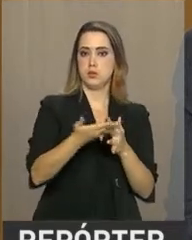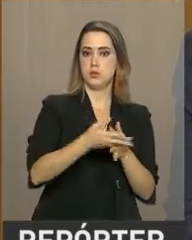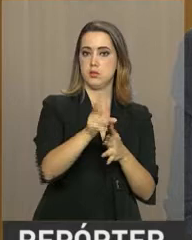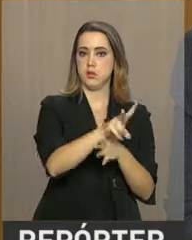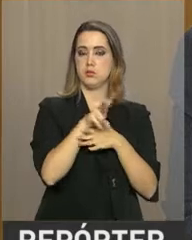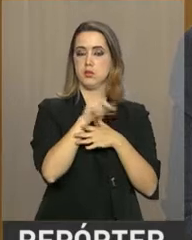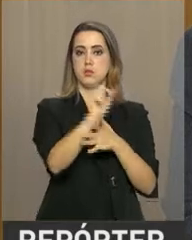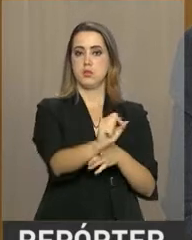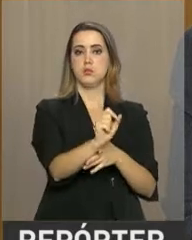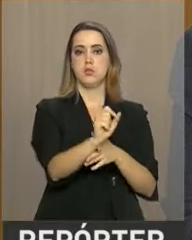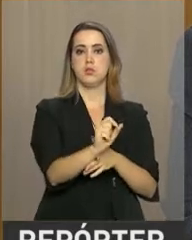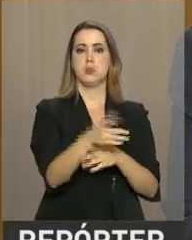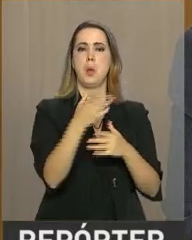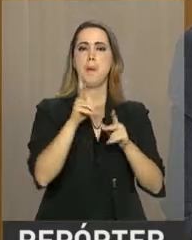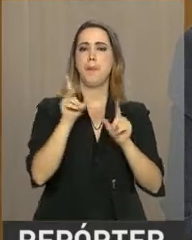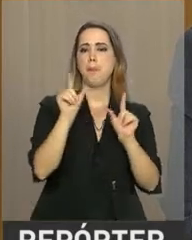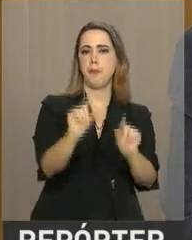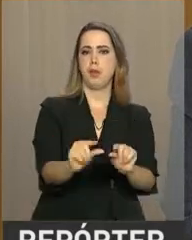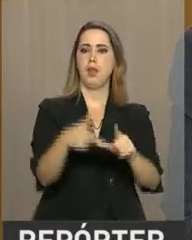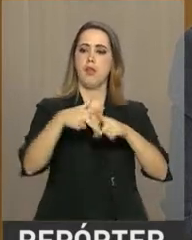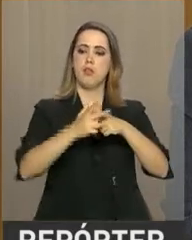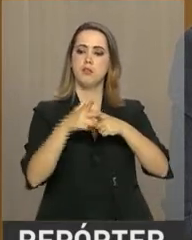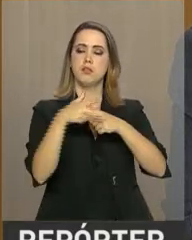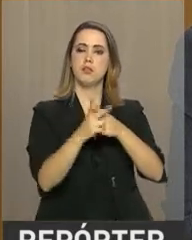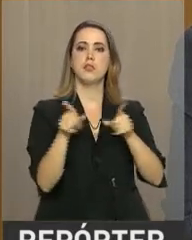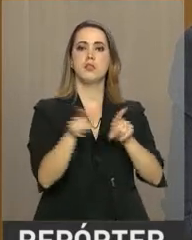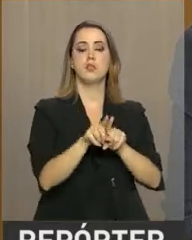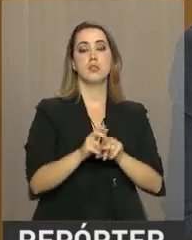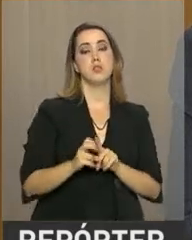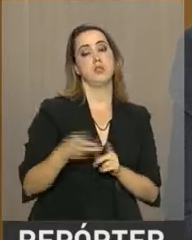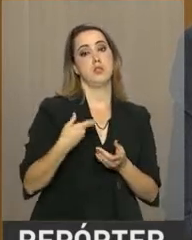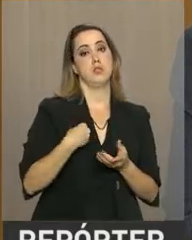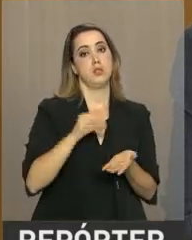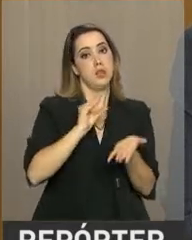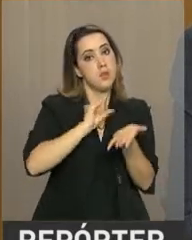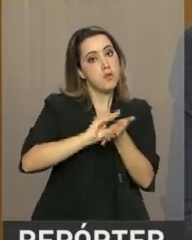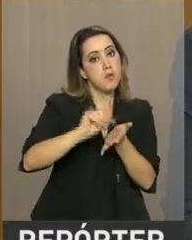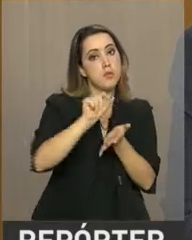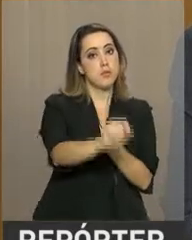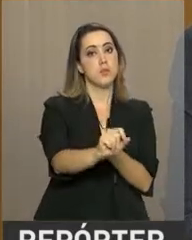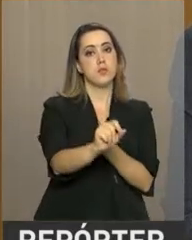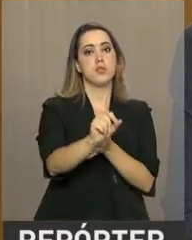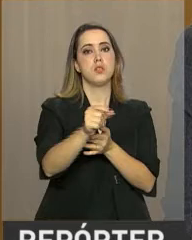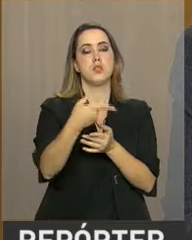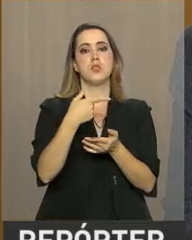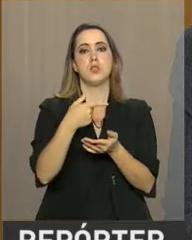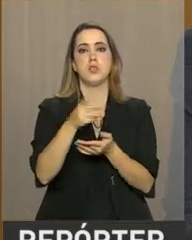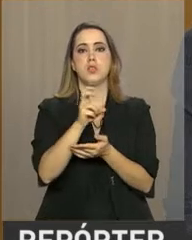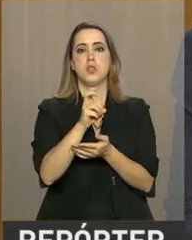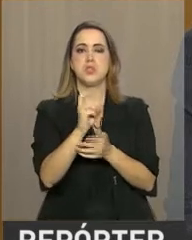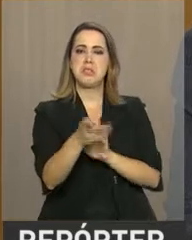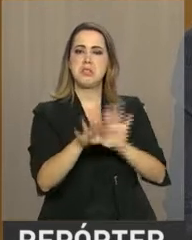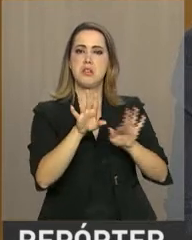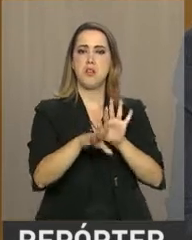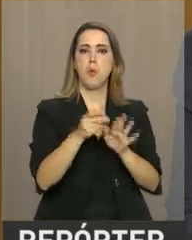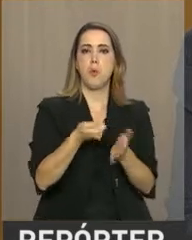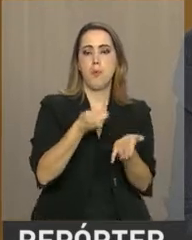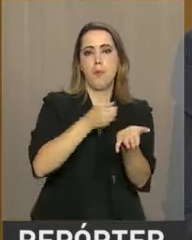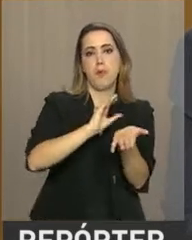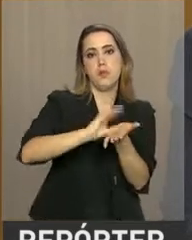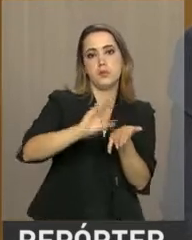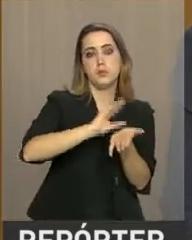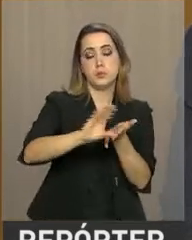destinado a pequenas reformas e tenho subsídio do governo sem necessidade de retorno por parte dos